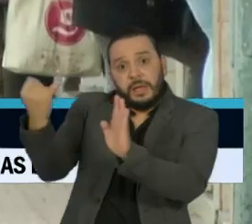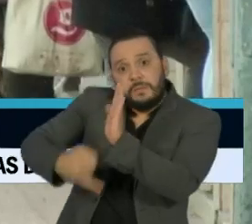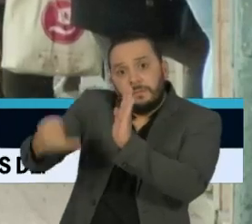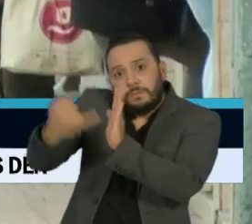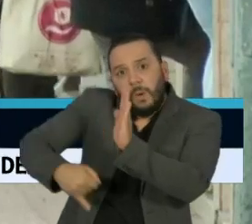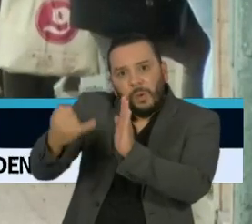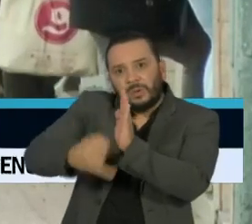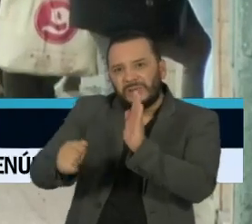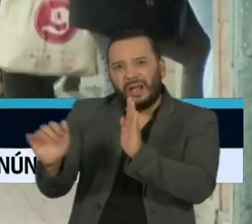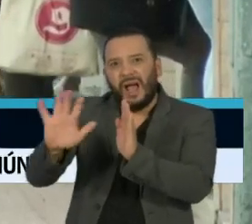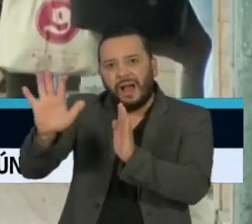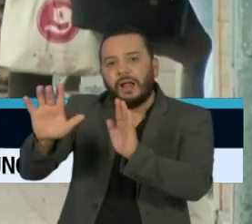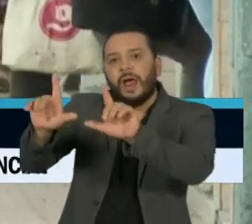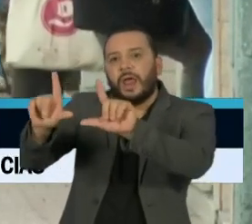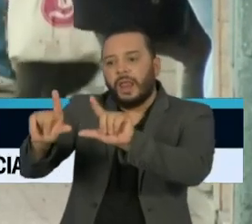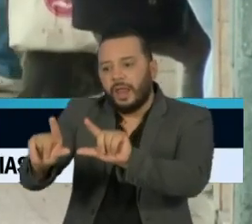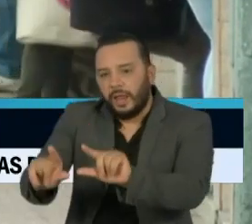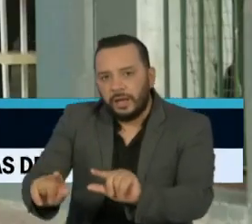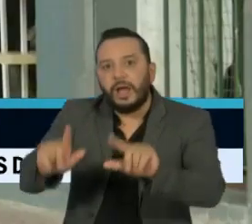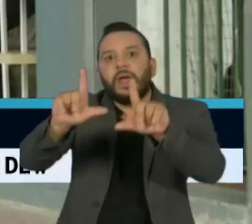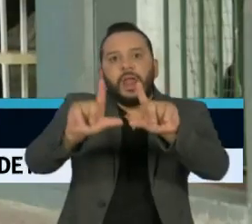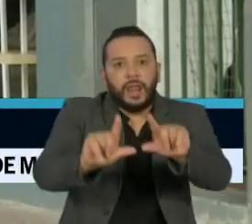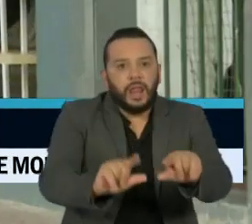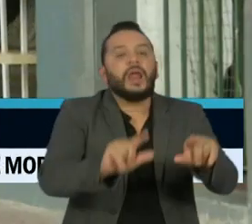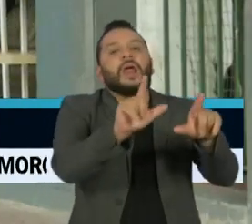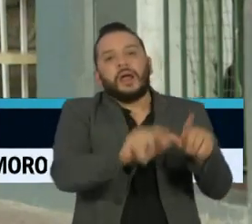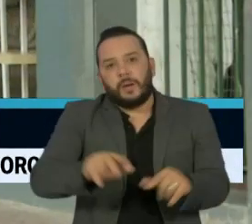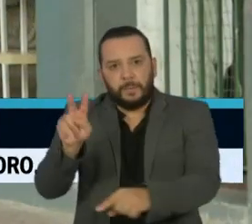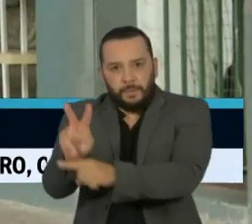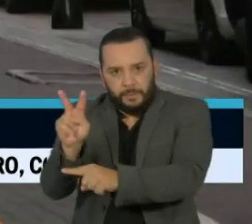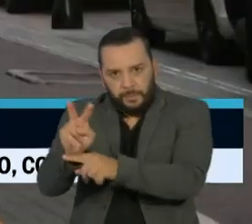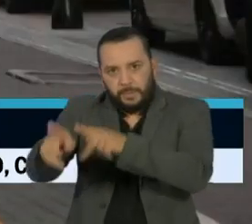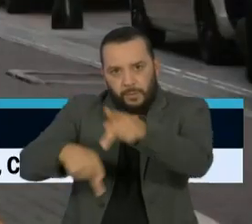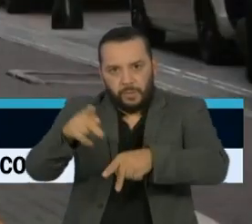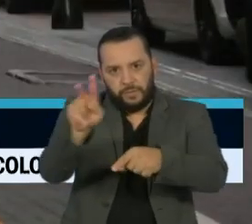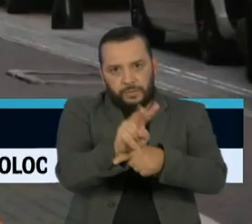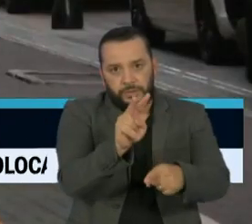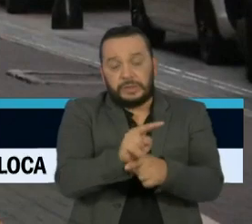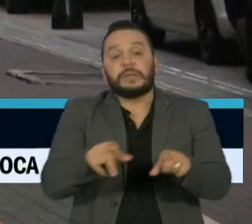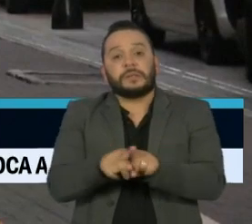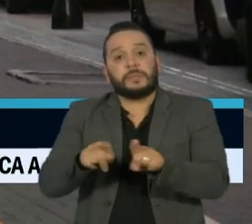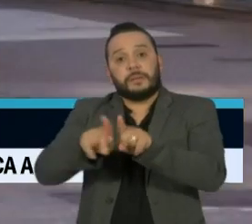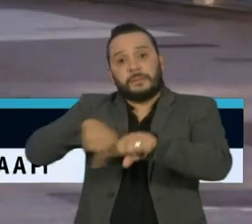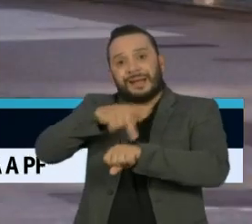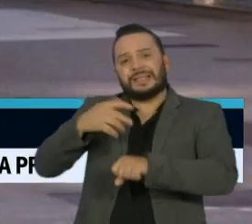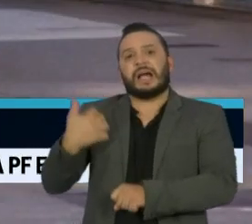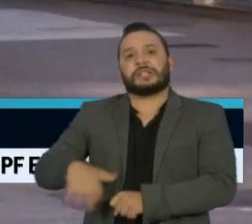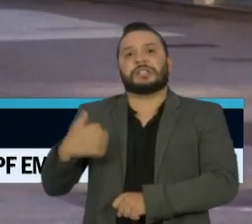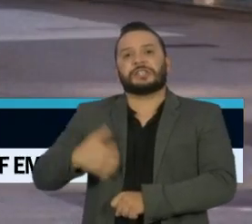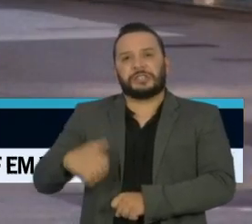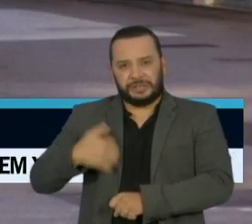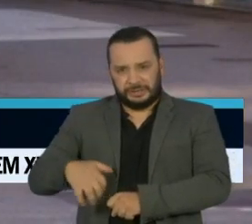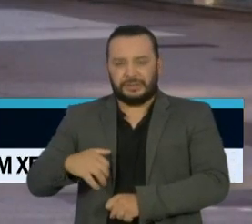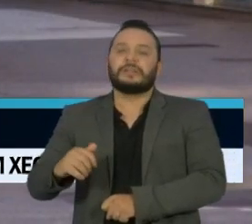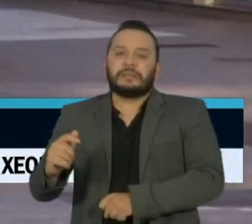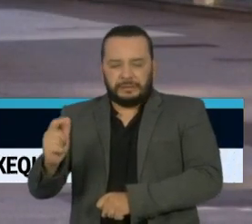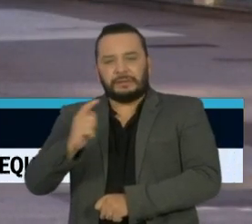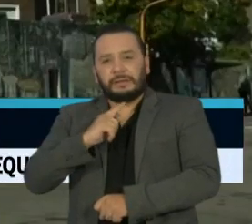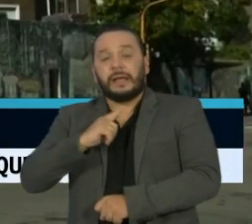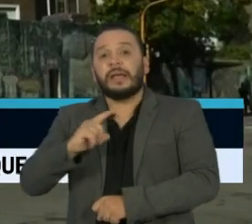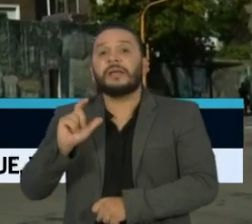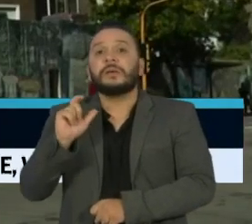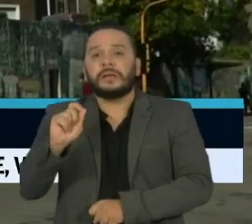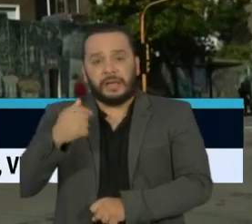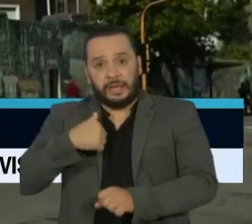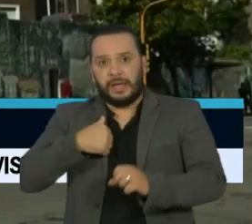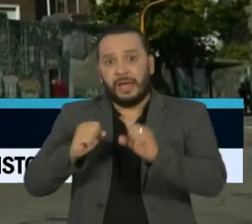adotada para proteger a população. Na Argentina, destaque para a isenção de contribuições patronais para os